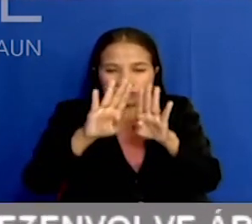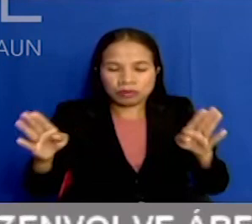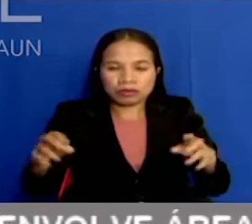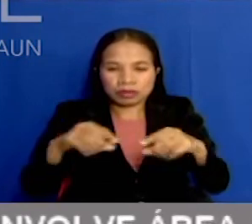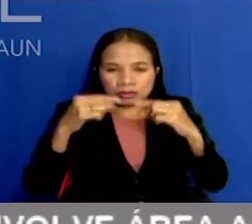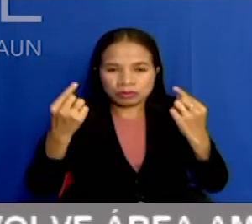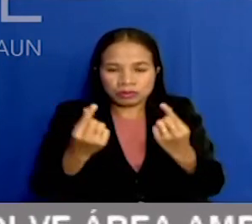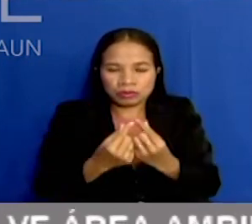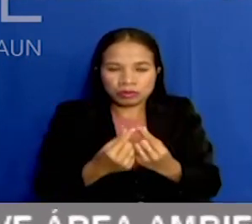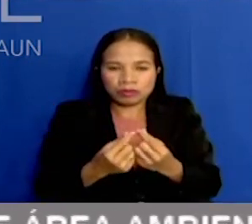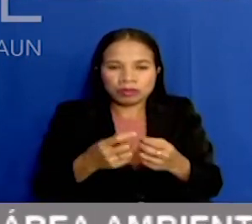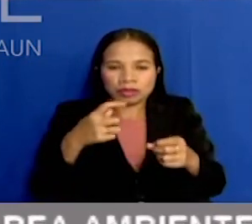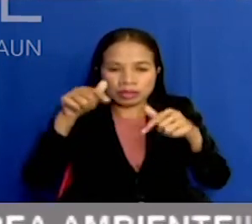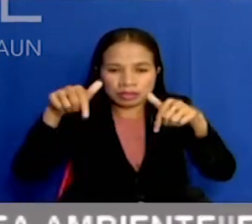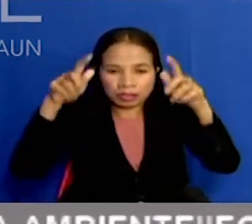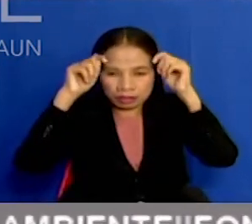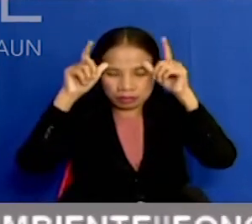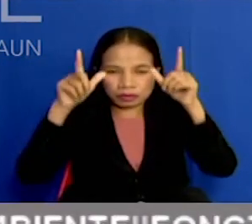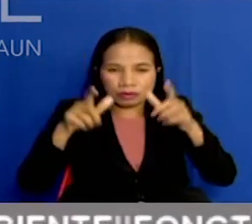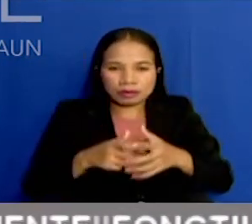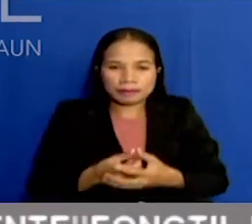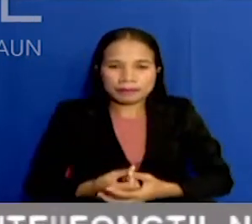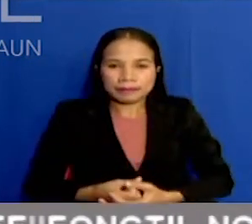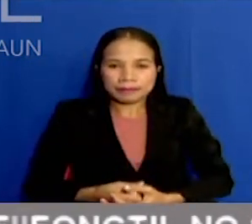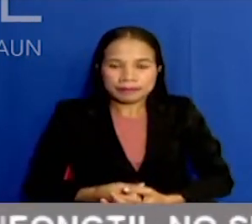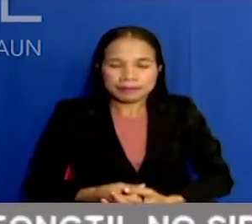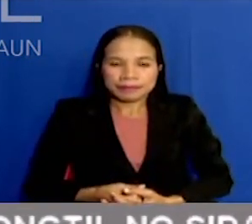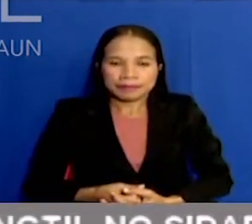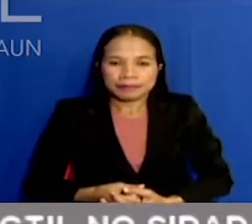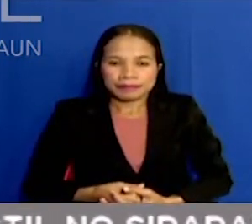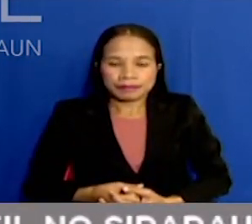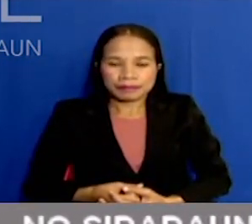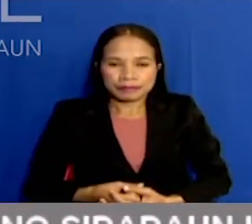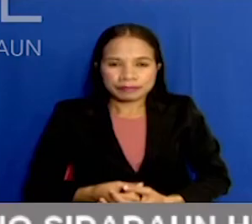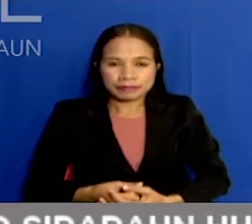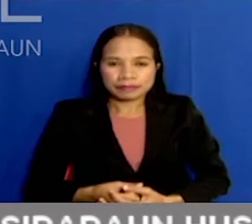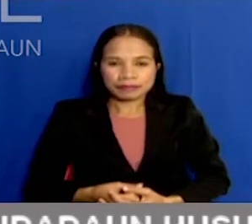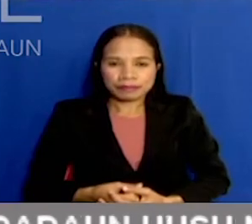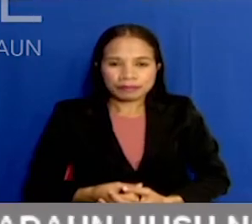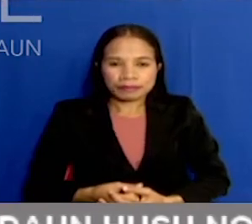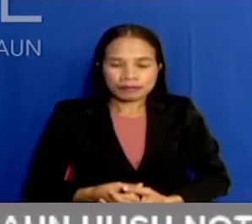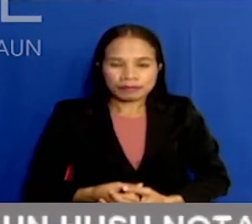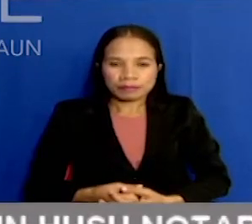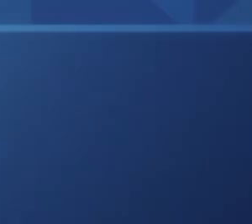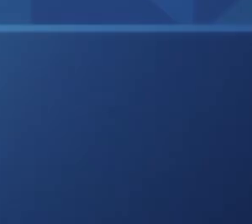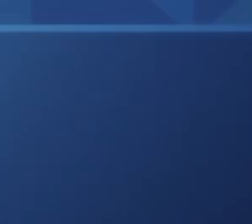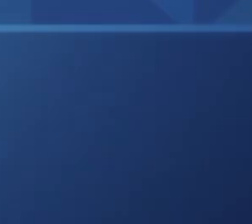arte marciais e a Timor-Leste. Juvenal da Silva, Justiniano Nano,